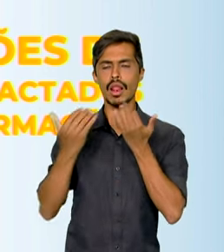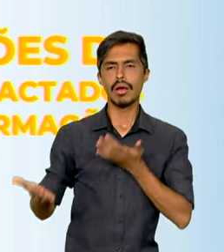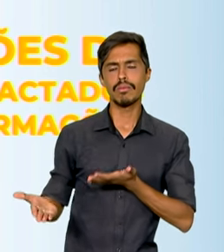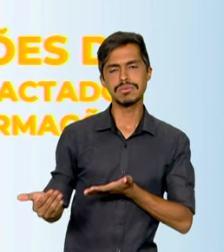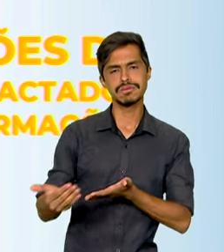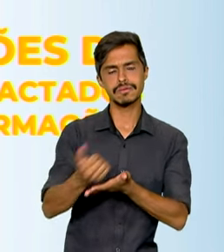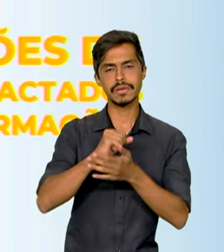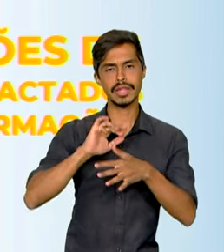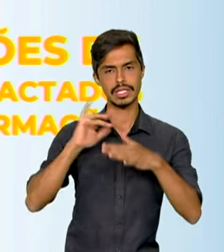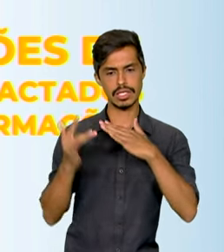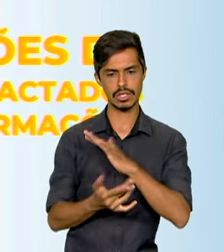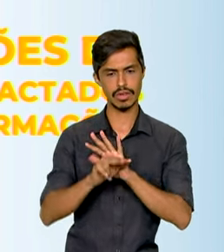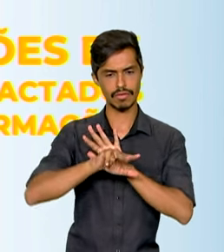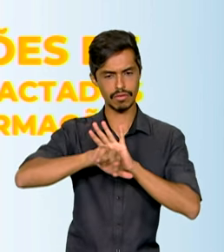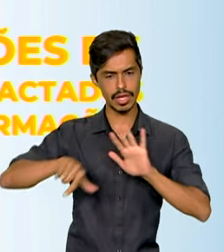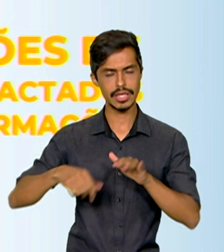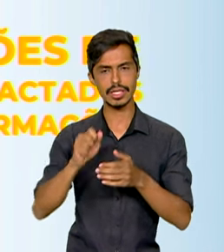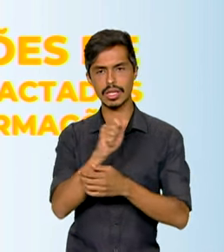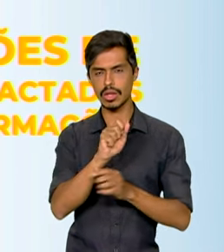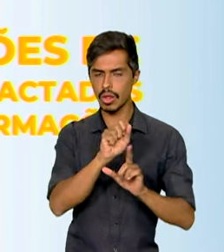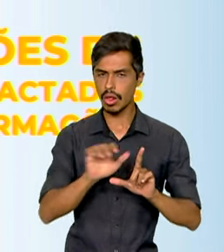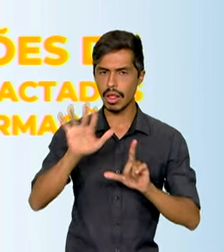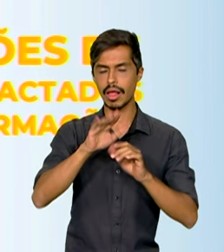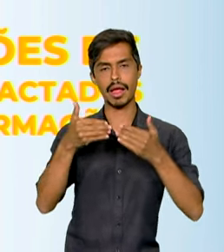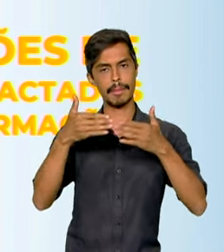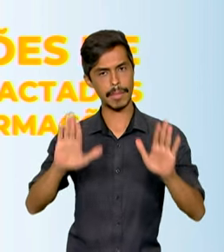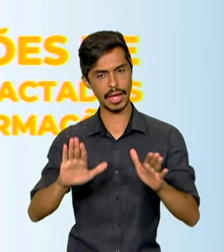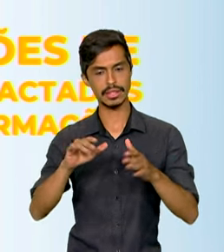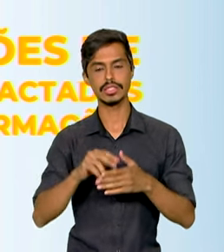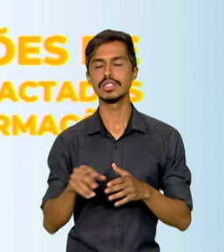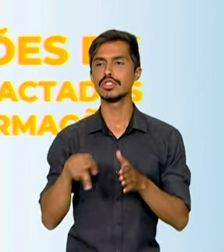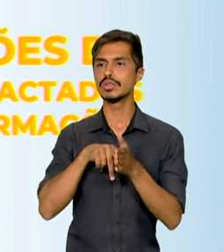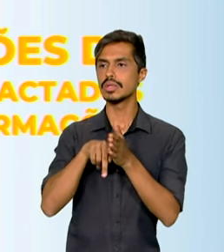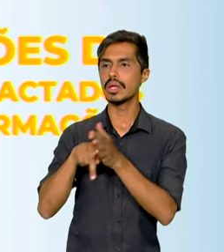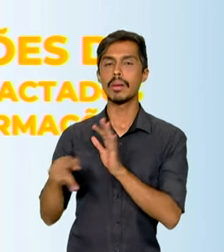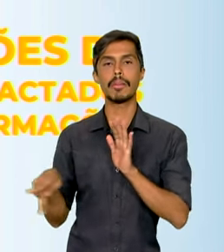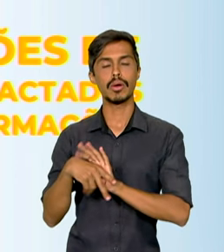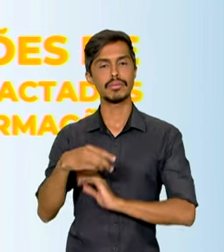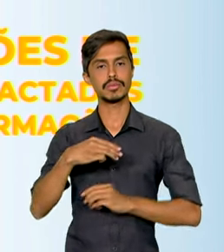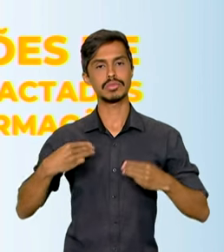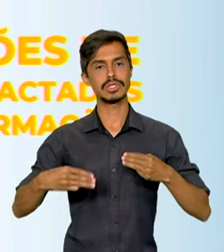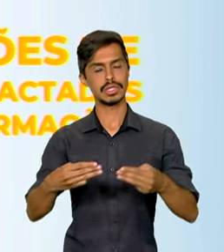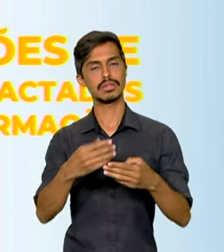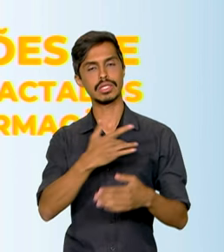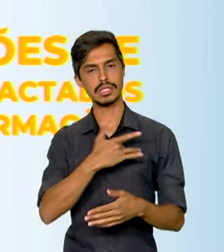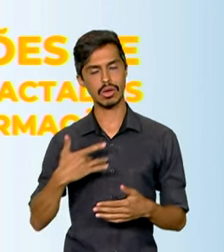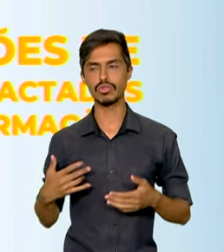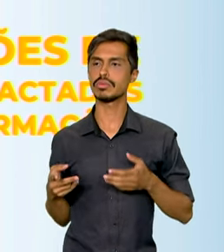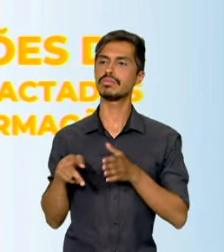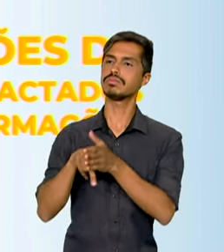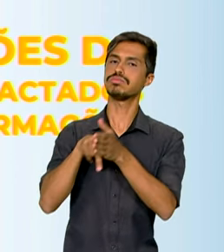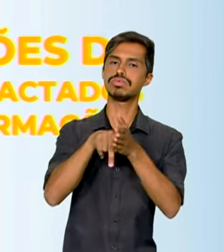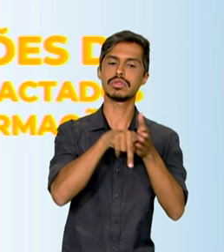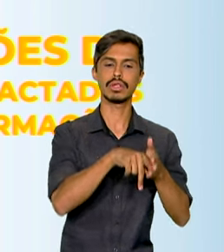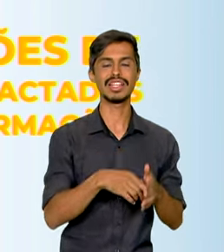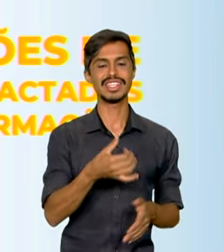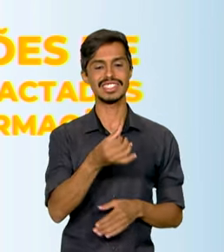nas redes sociais e plataformas abertas, mapeadas pelo Ministério da Saúde.